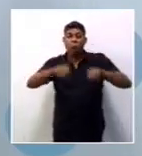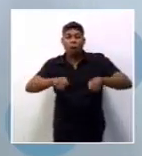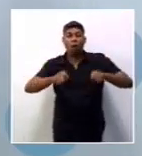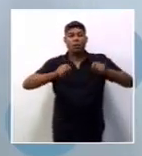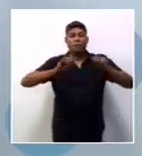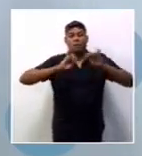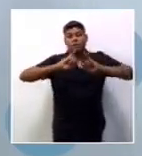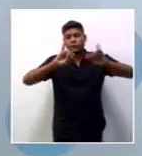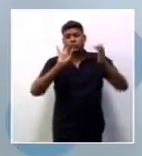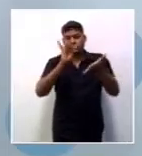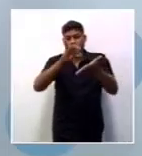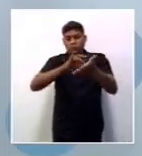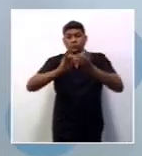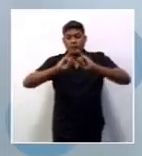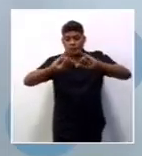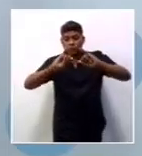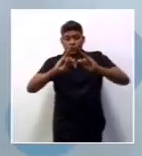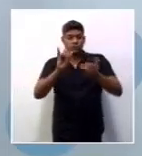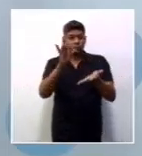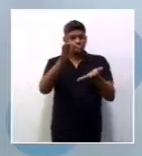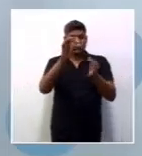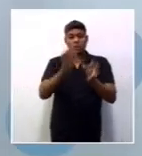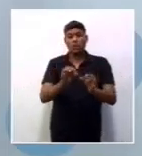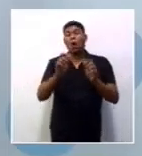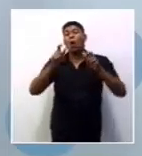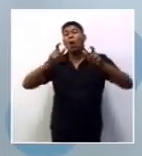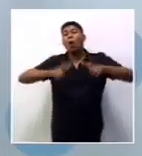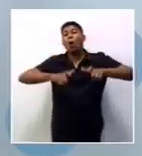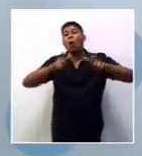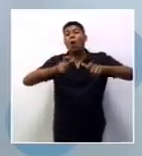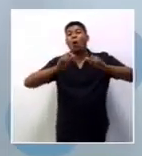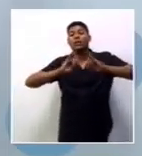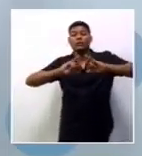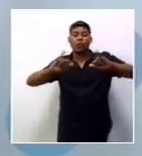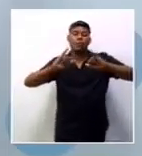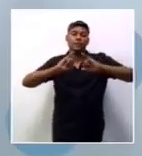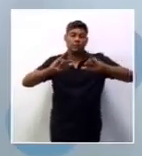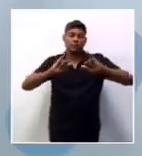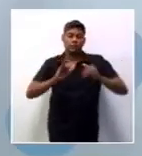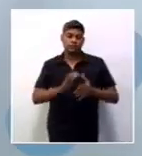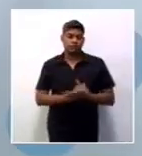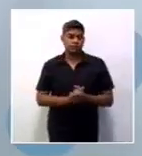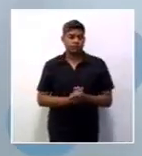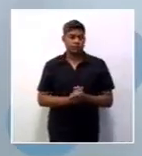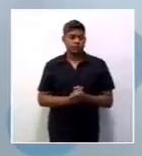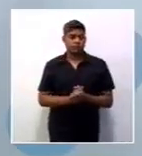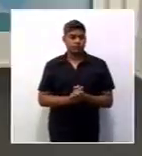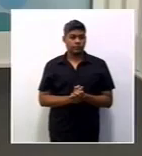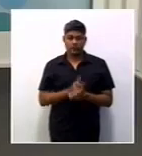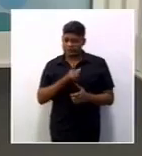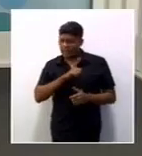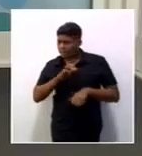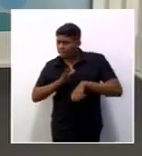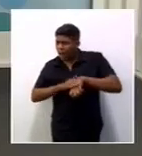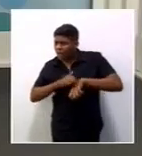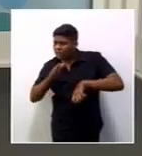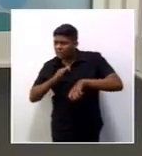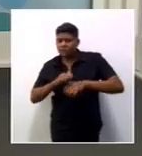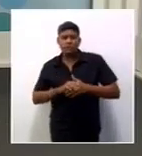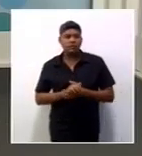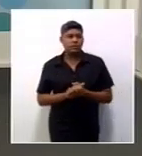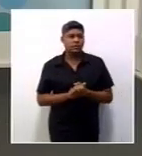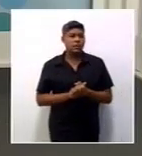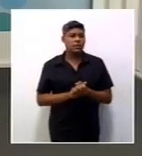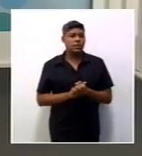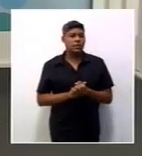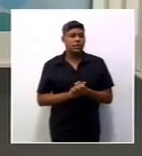comunicados originais, das notícias originais, de onde foi tirada toda essa informação. Tá? Temos mais alguma? Você